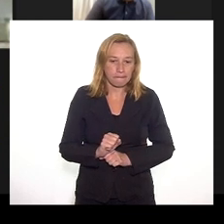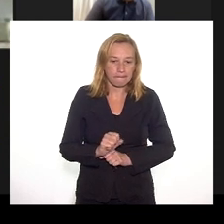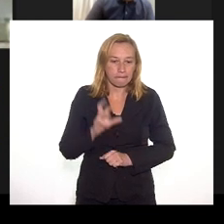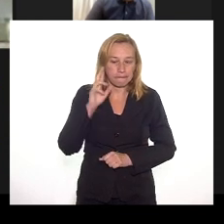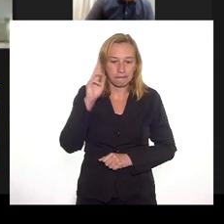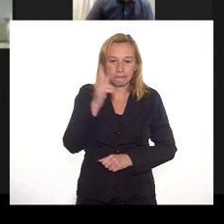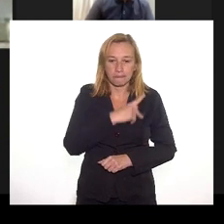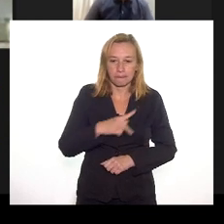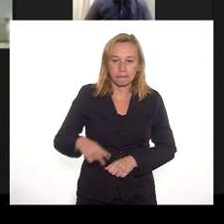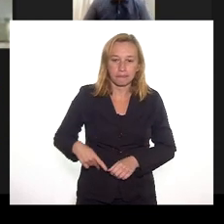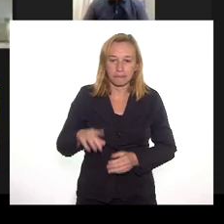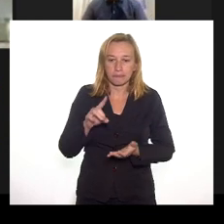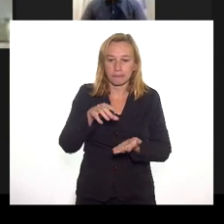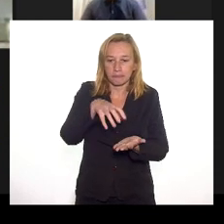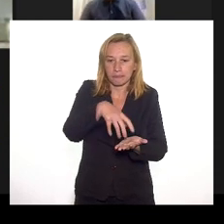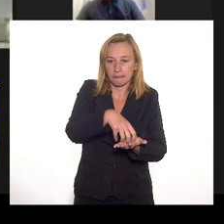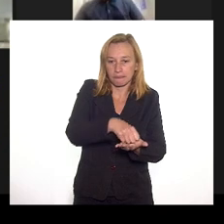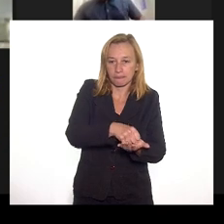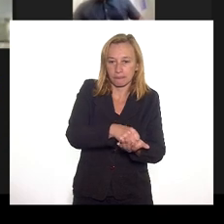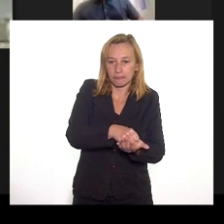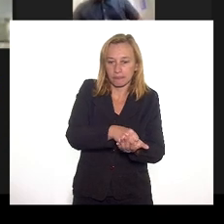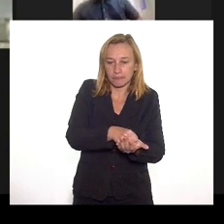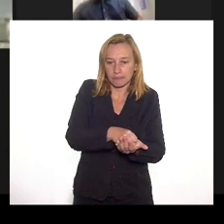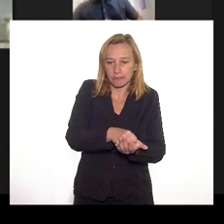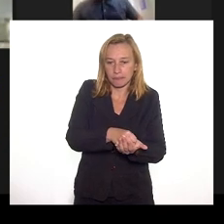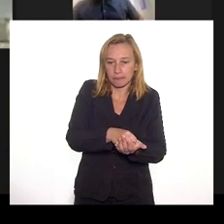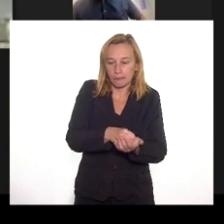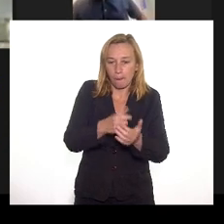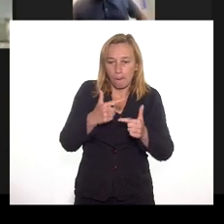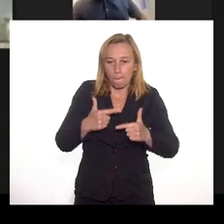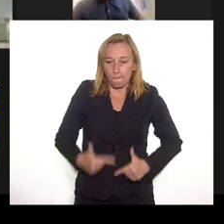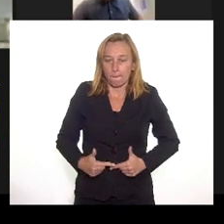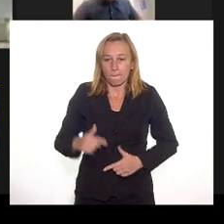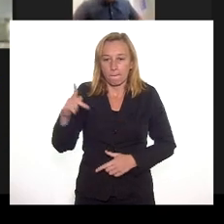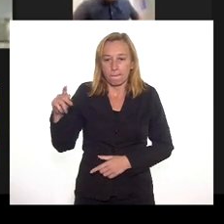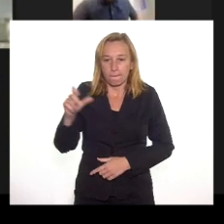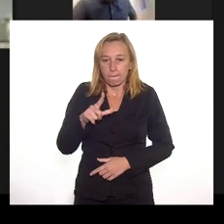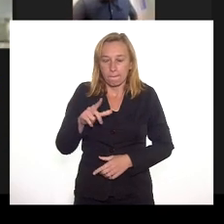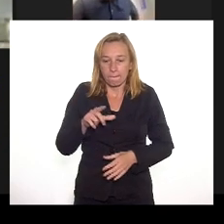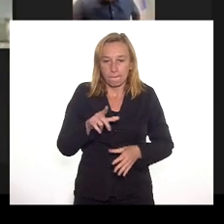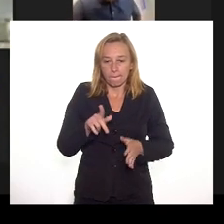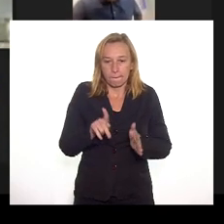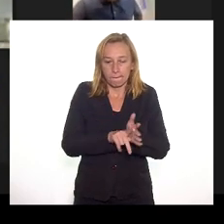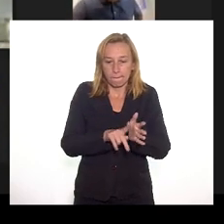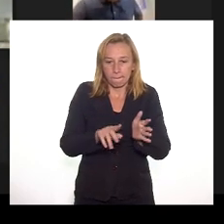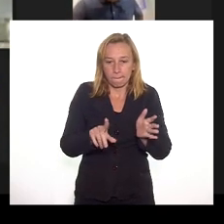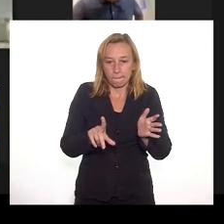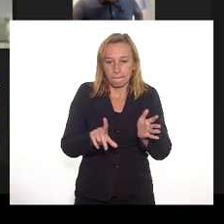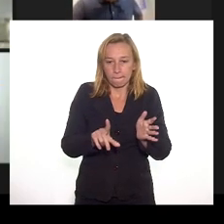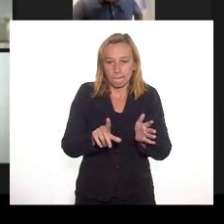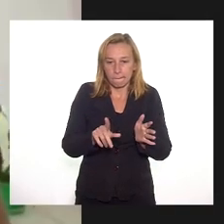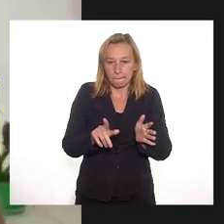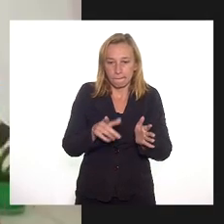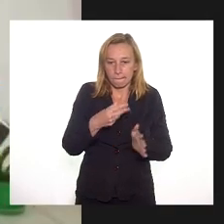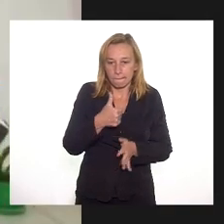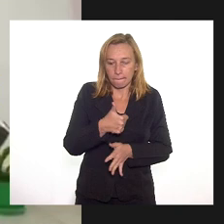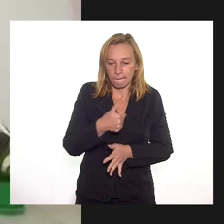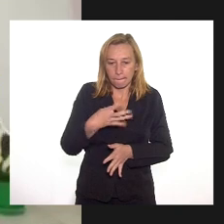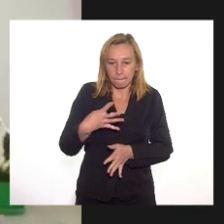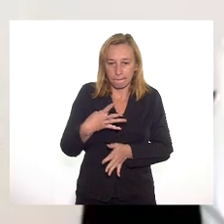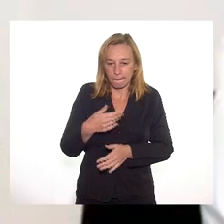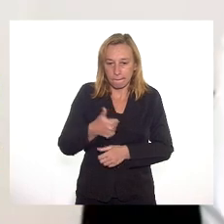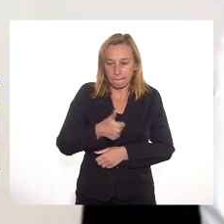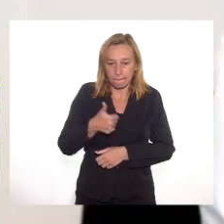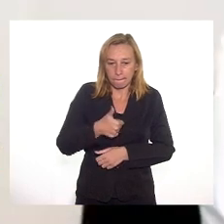presidente, só para registrar a abstenção do PSOL no projeto 1414, por favor. O primeiro da